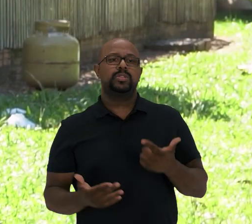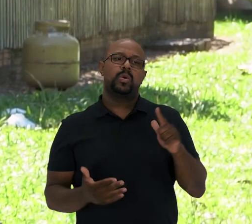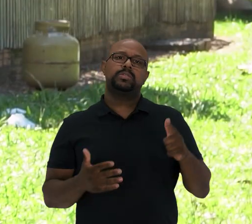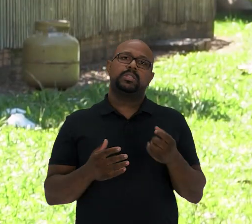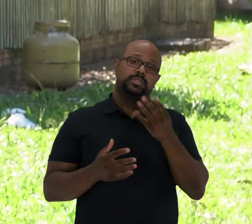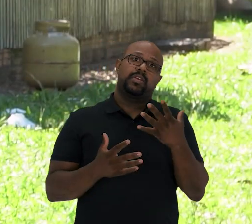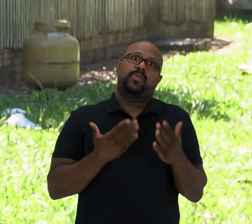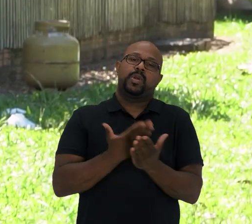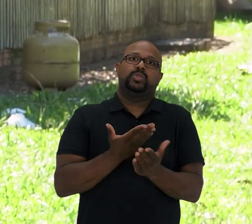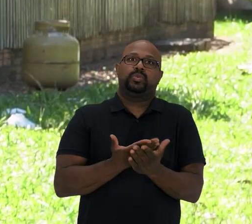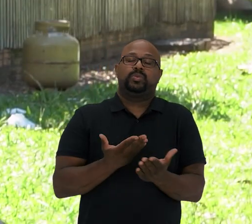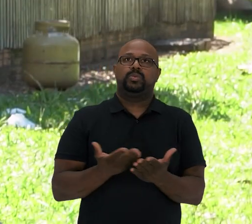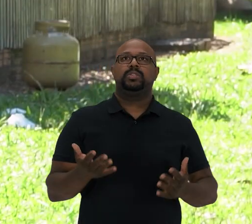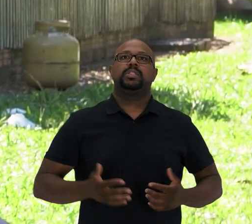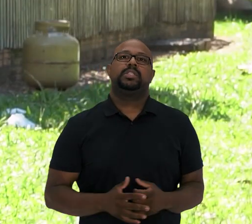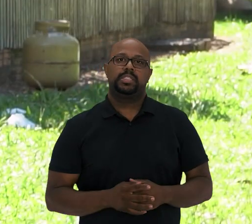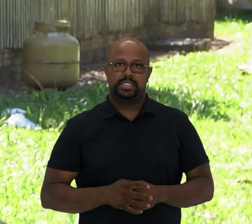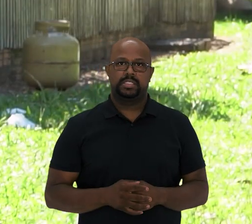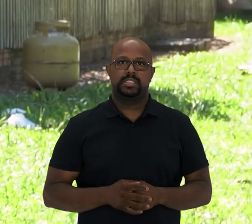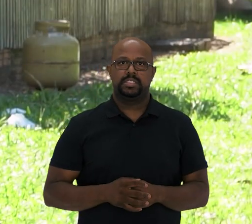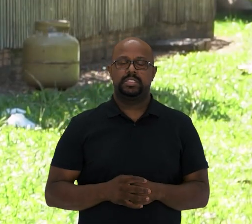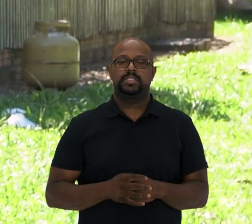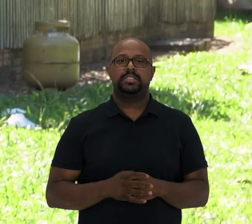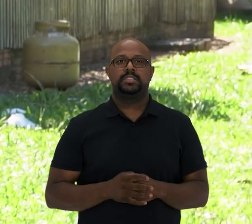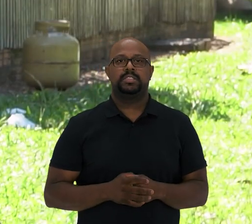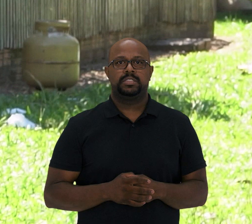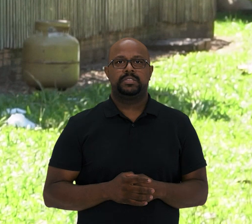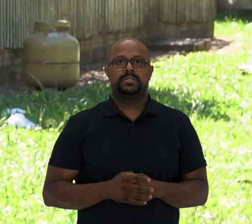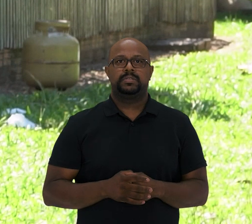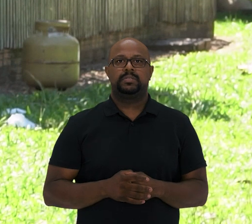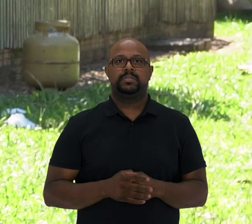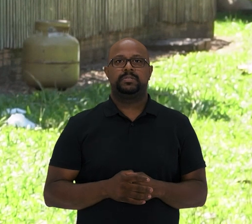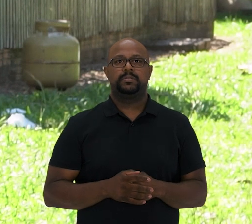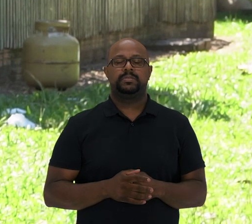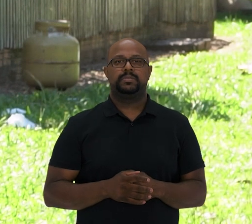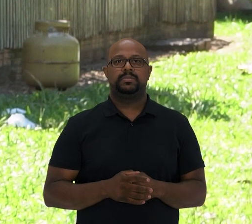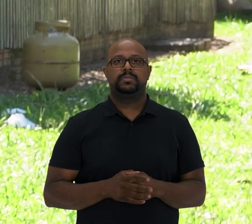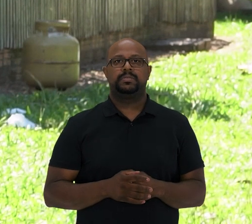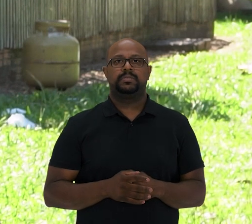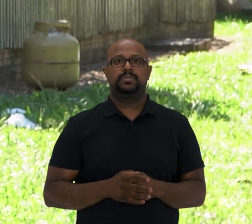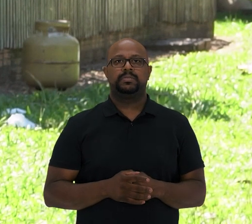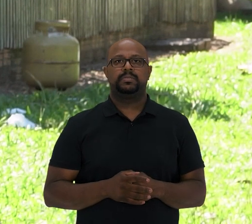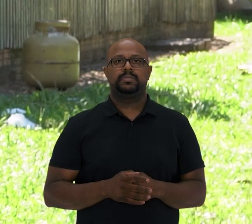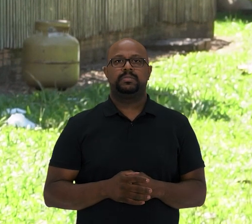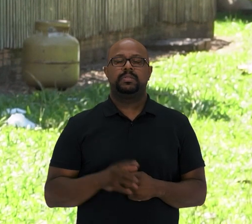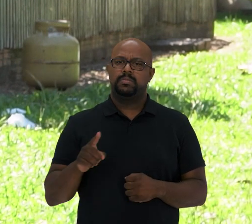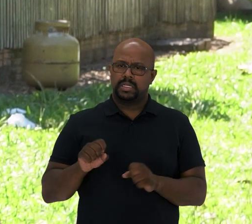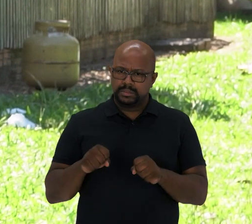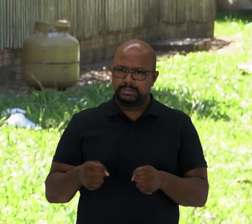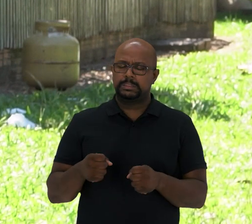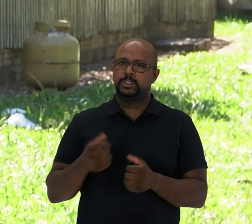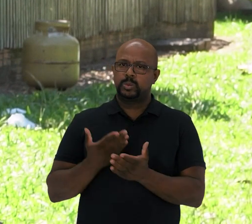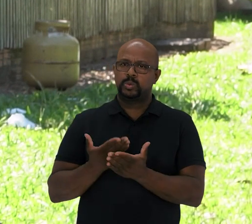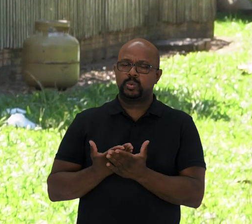outro serviu para estudo. Mas quando você fala do